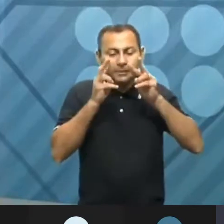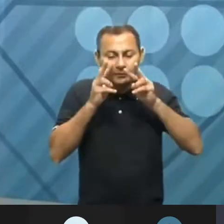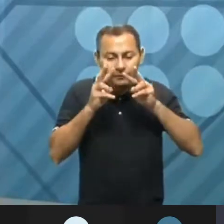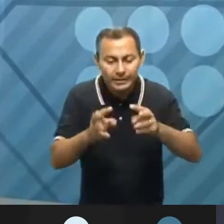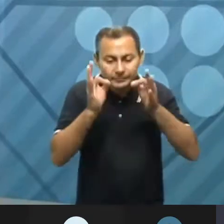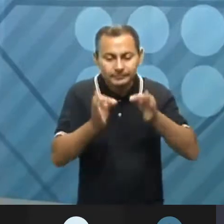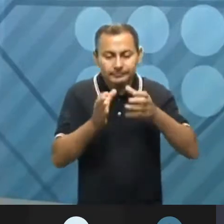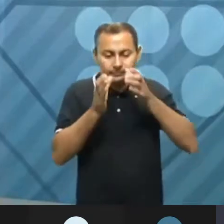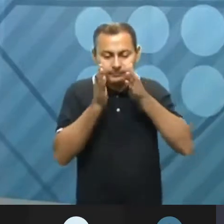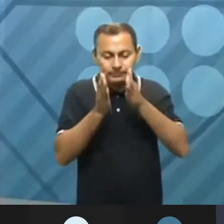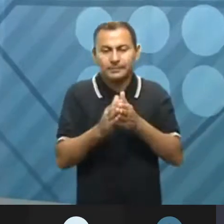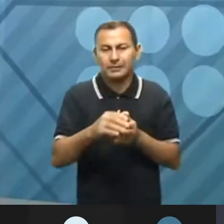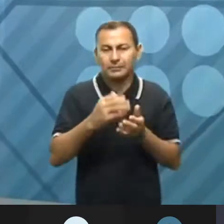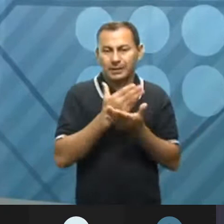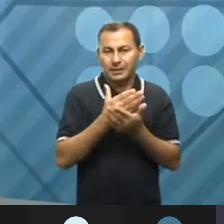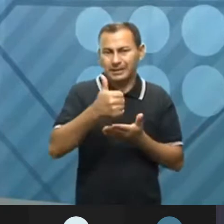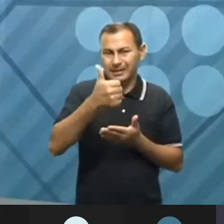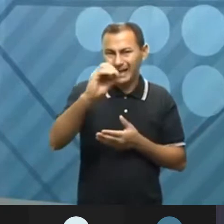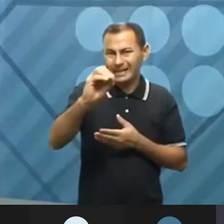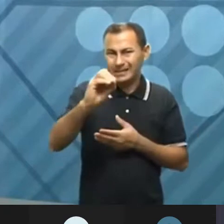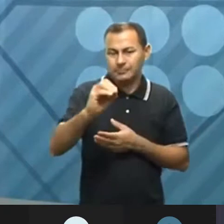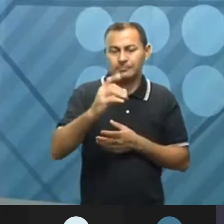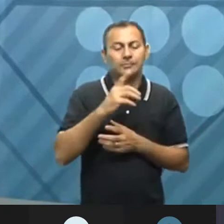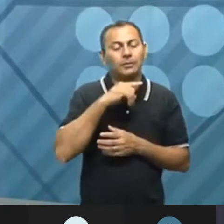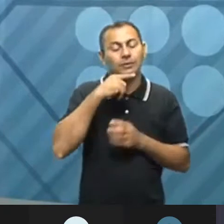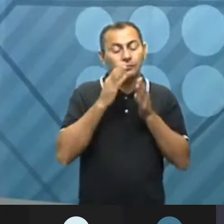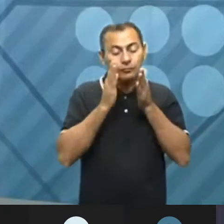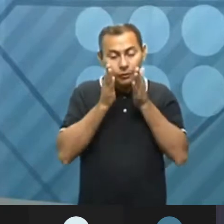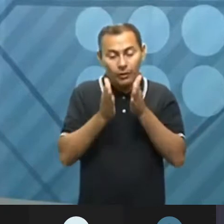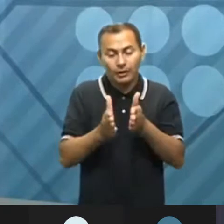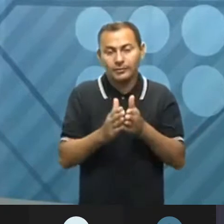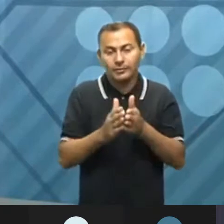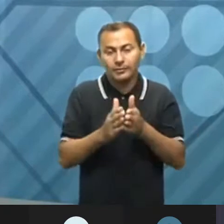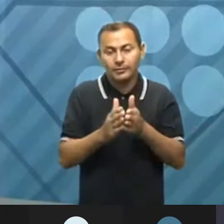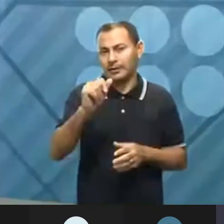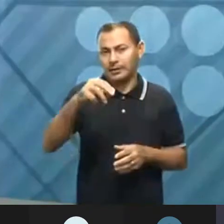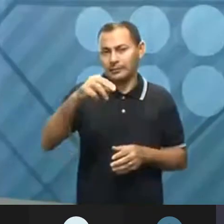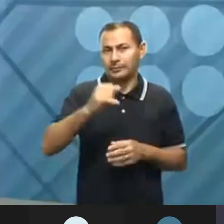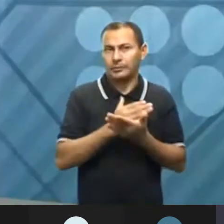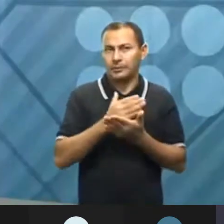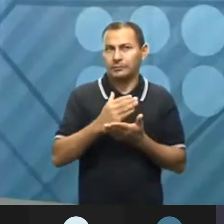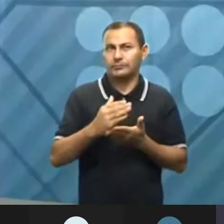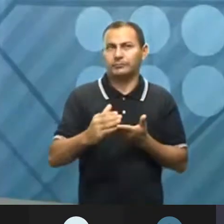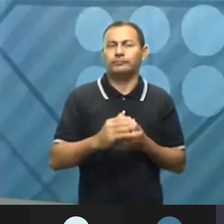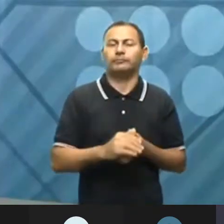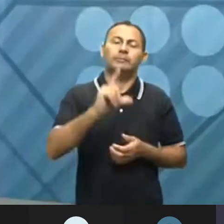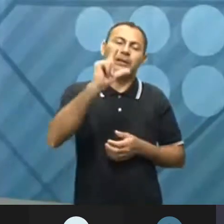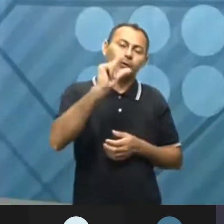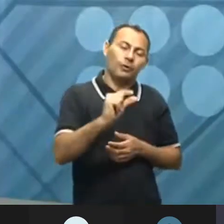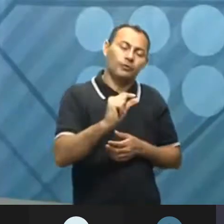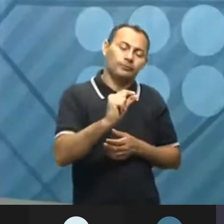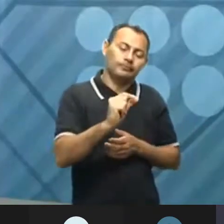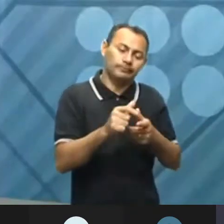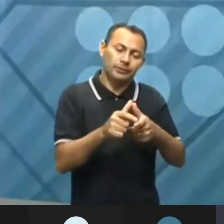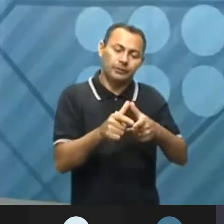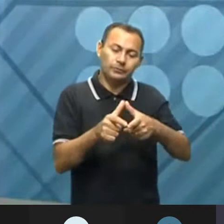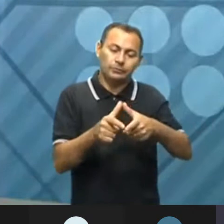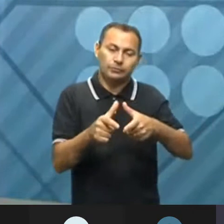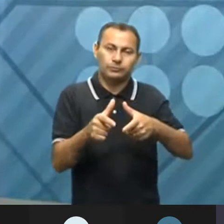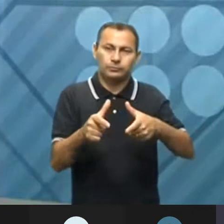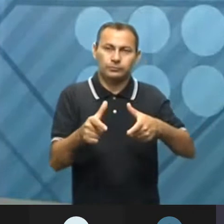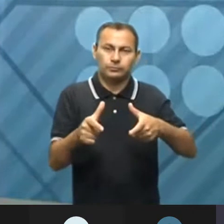acertar o foco, porque se a gente começar já a dar 10, a gente não consegue obter o foco na lâmina, então tem que começar a dar objetiva menor. Ok?